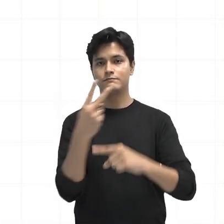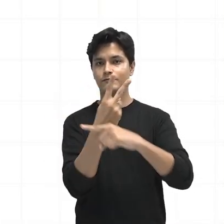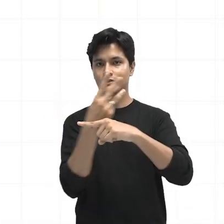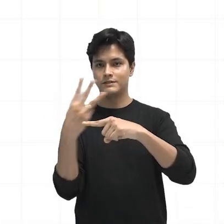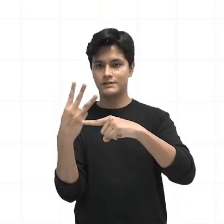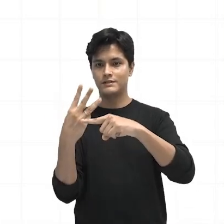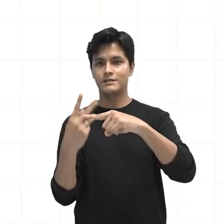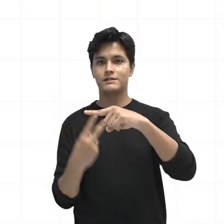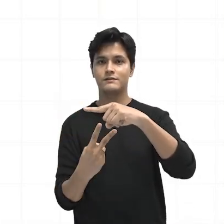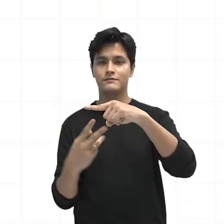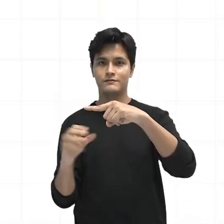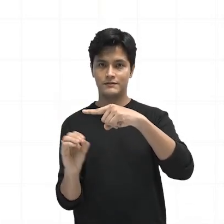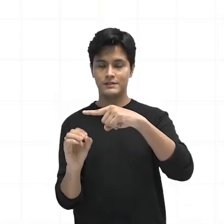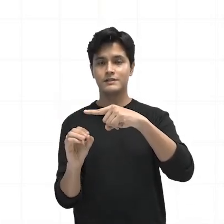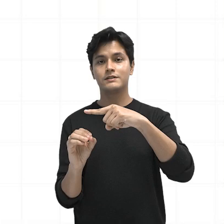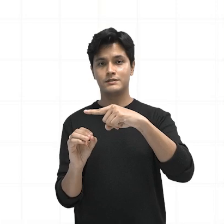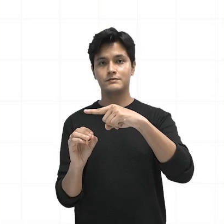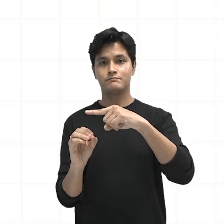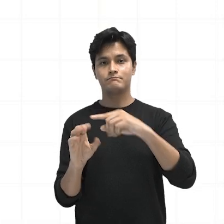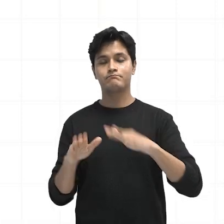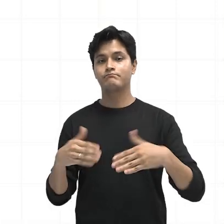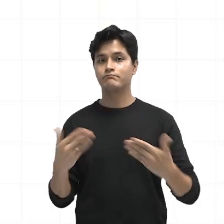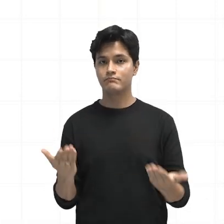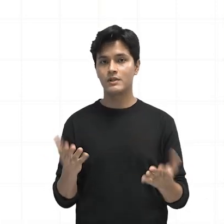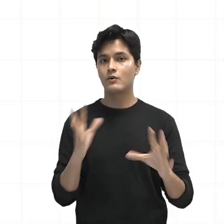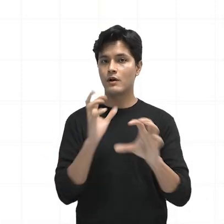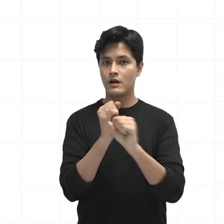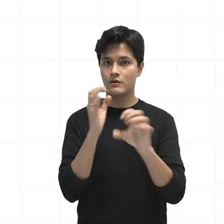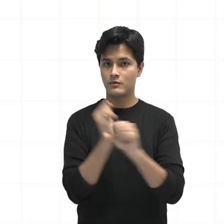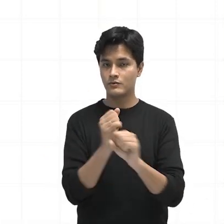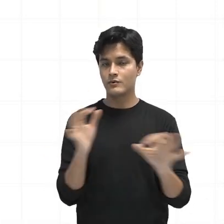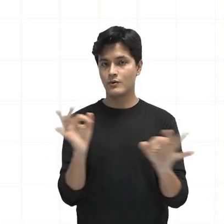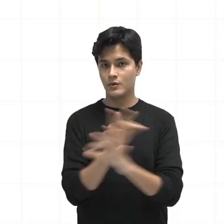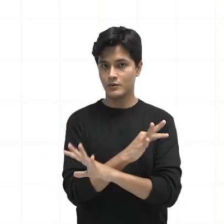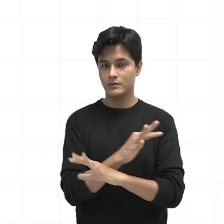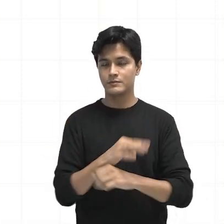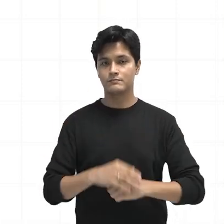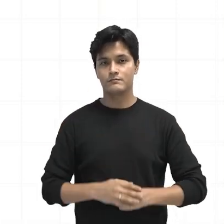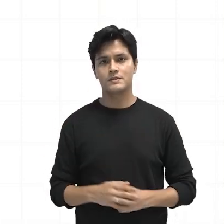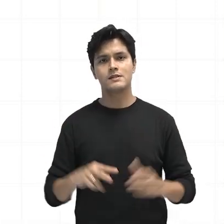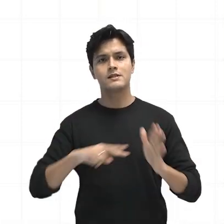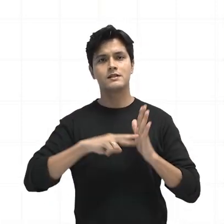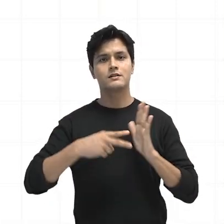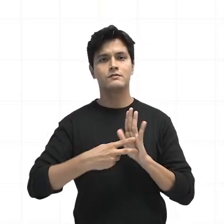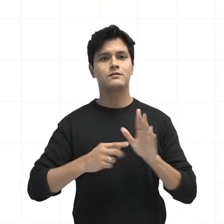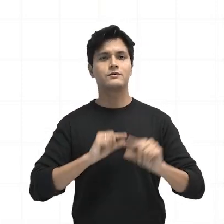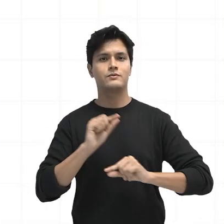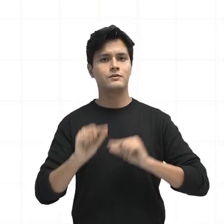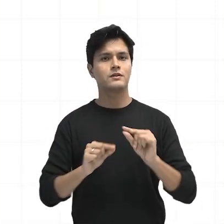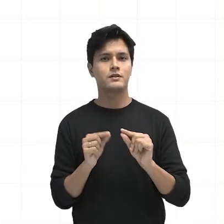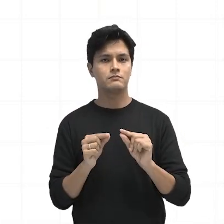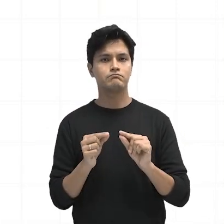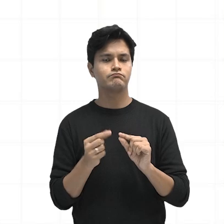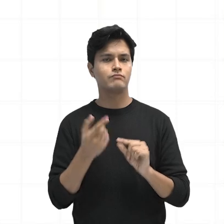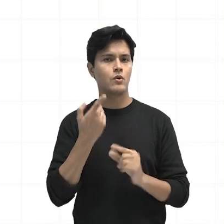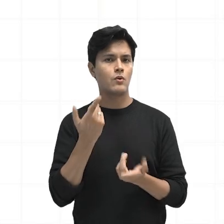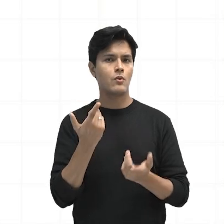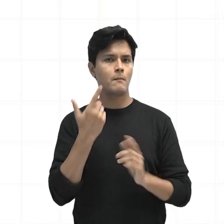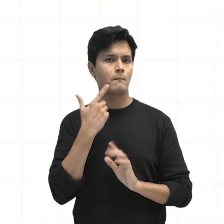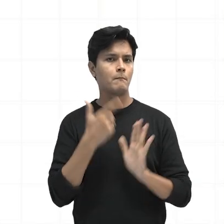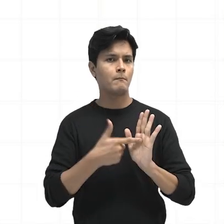fração irredutível, a nossa operação terminou aqui. Ou seja, galera, o que eu estou te mostrando aqui?